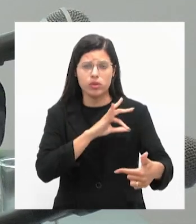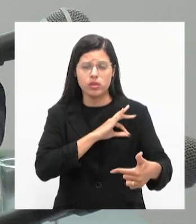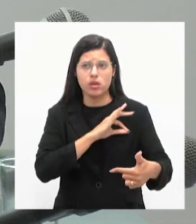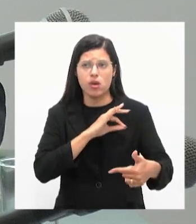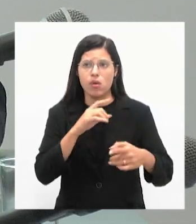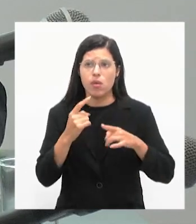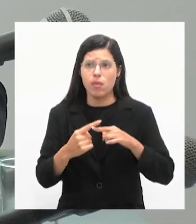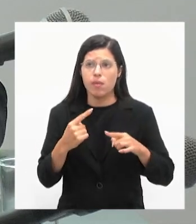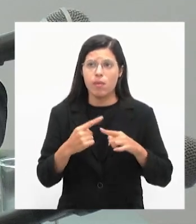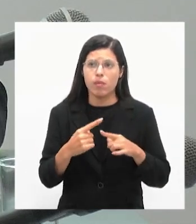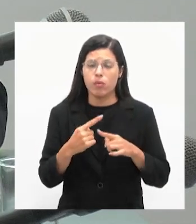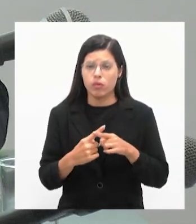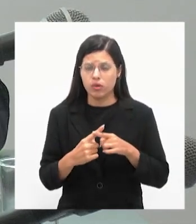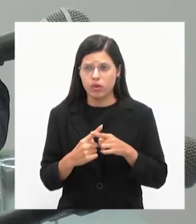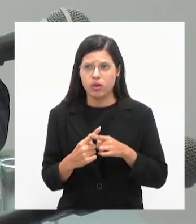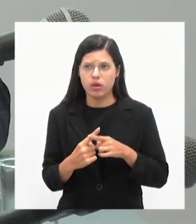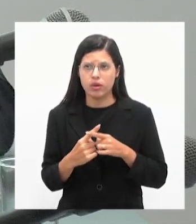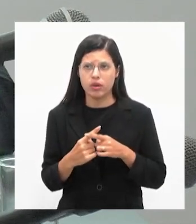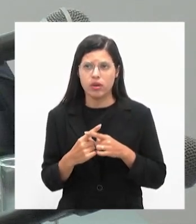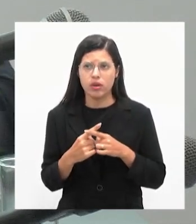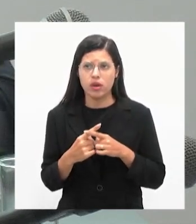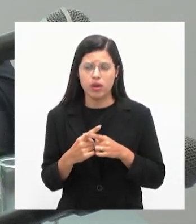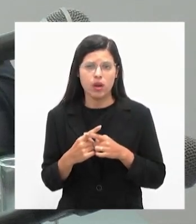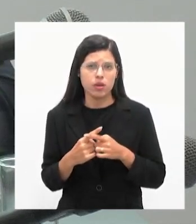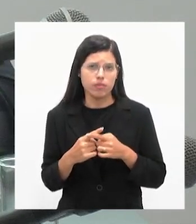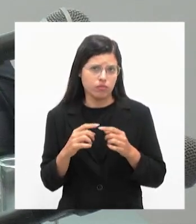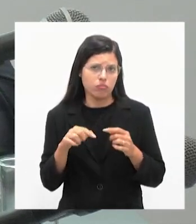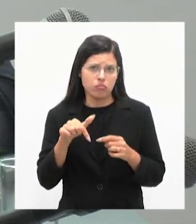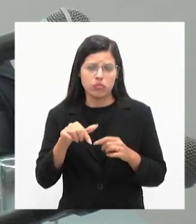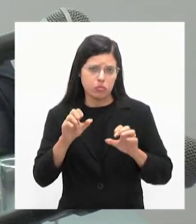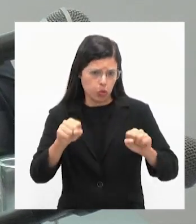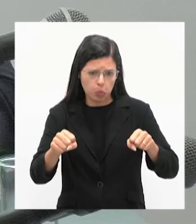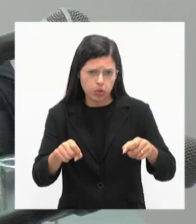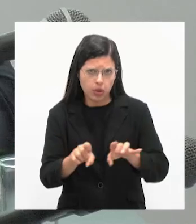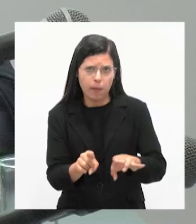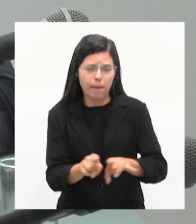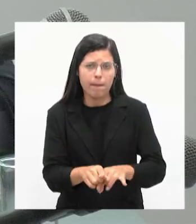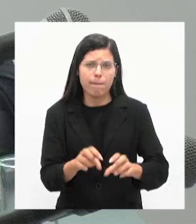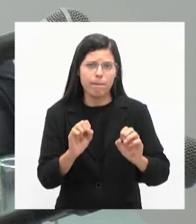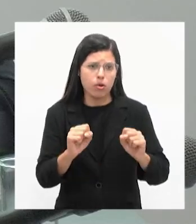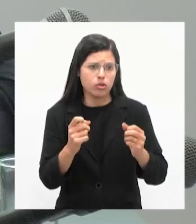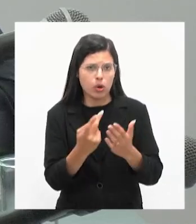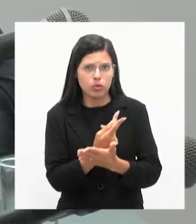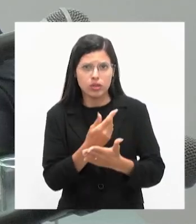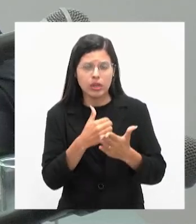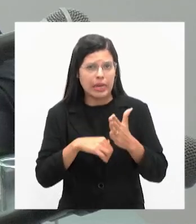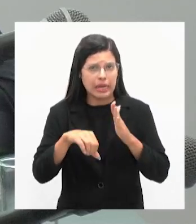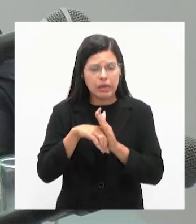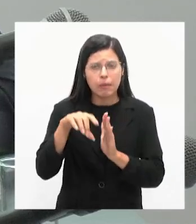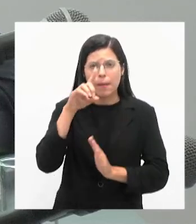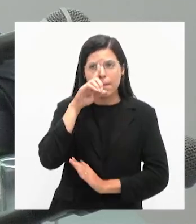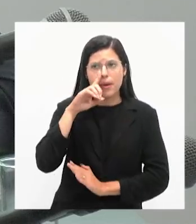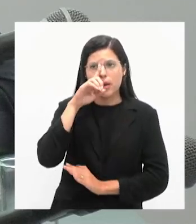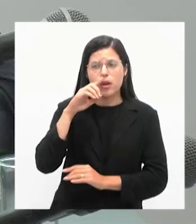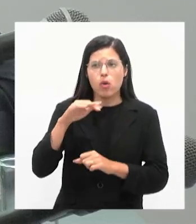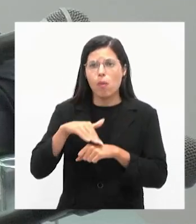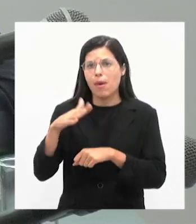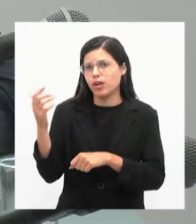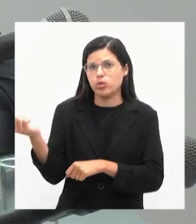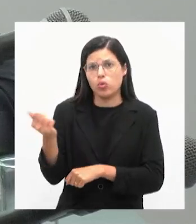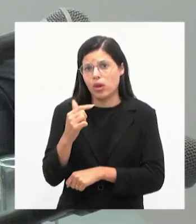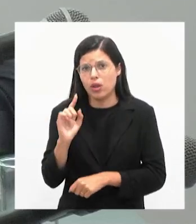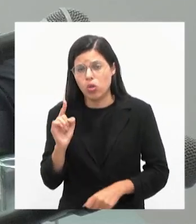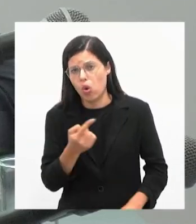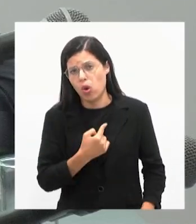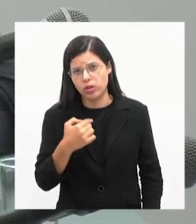caras estão sujeitos aos perigos, ao crime, muito mais que nós. Eu ando de carro blindado, com a